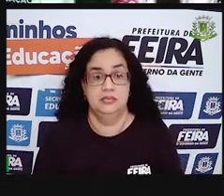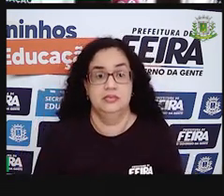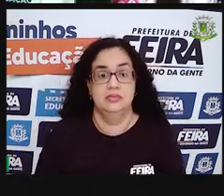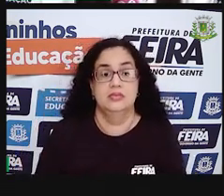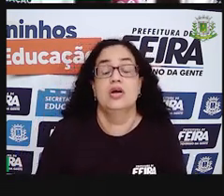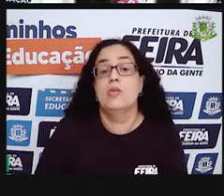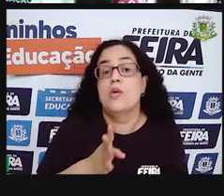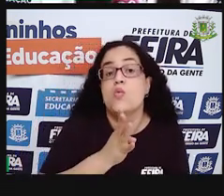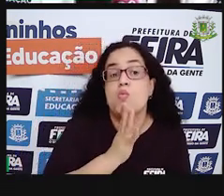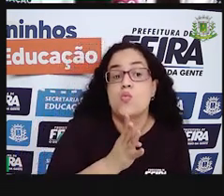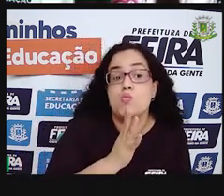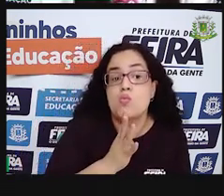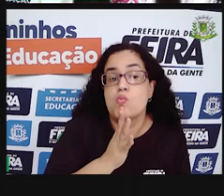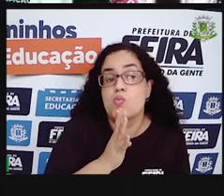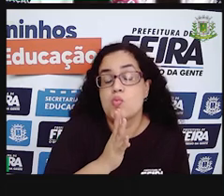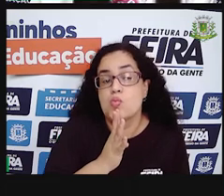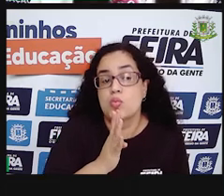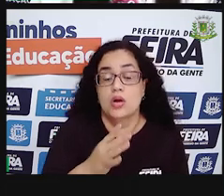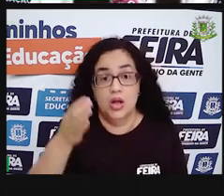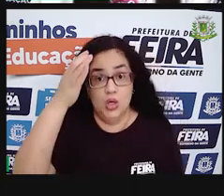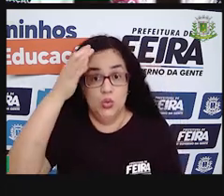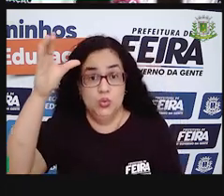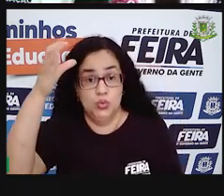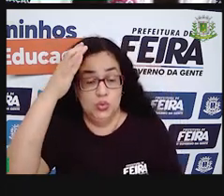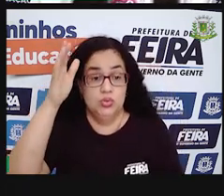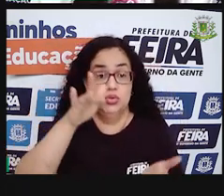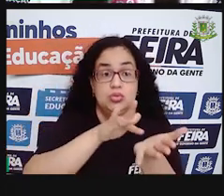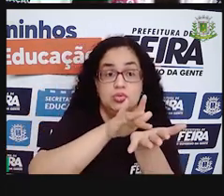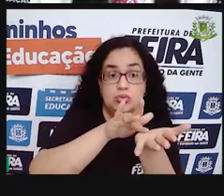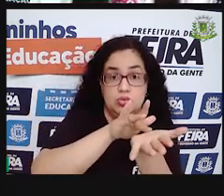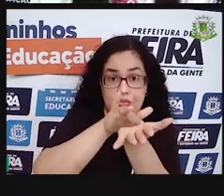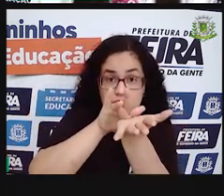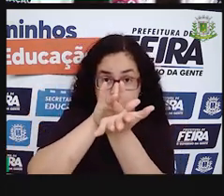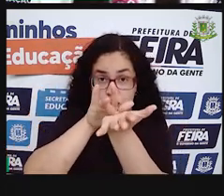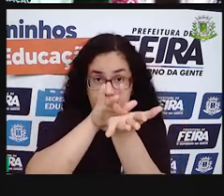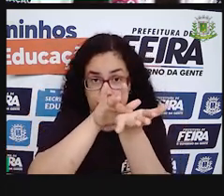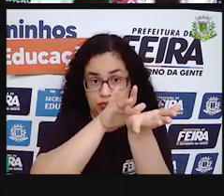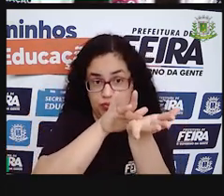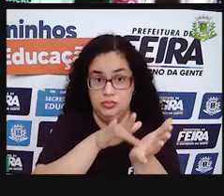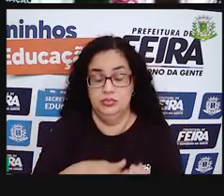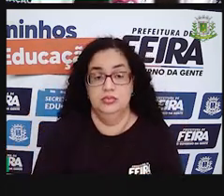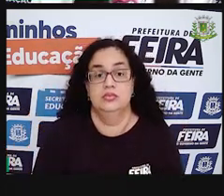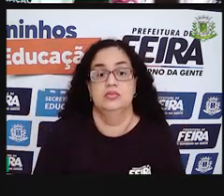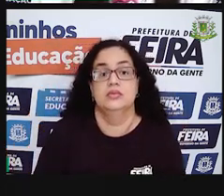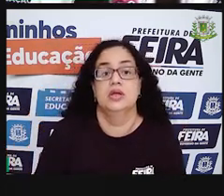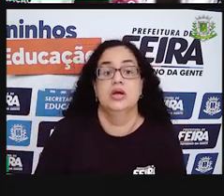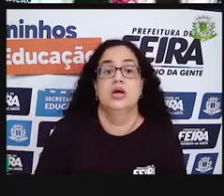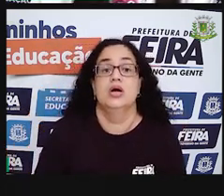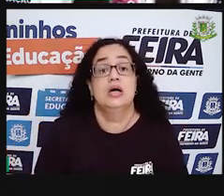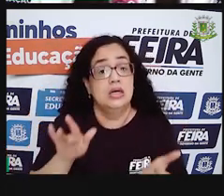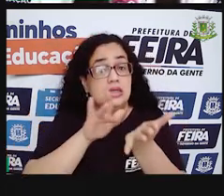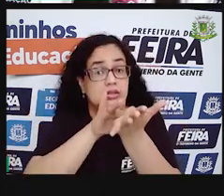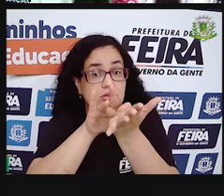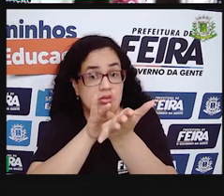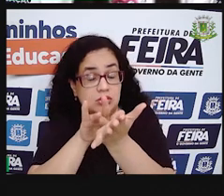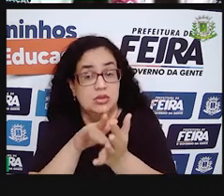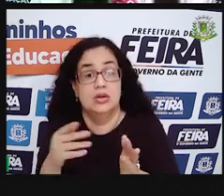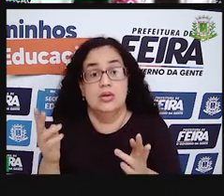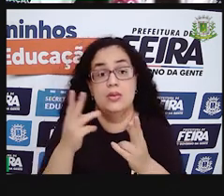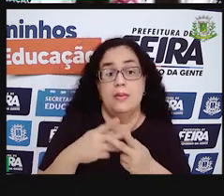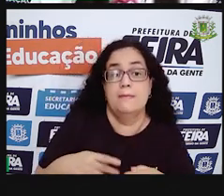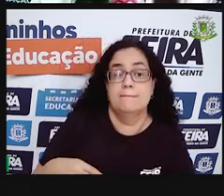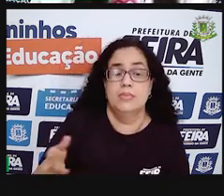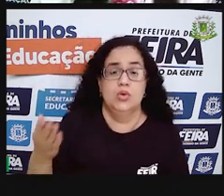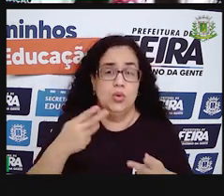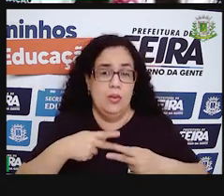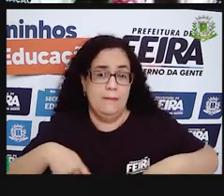Então, vamos conhecer um pouquinho sobre a cultura e a origem dos ciganos. Os ciganos, eles